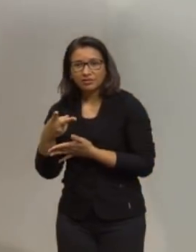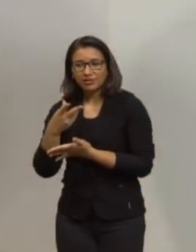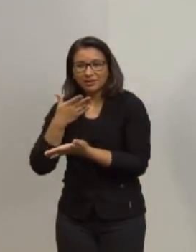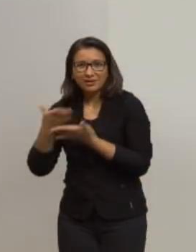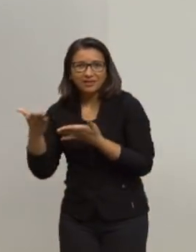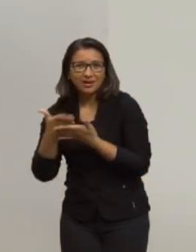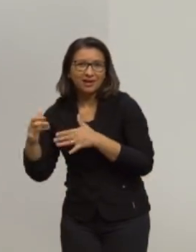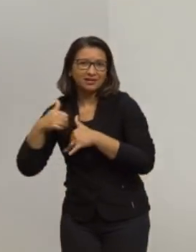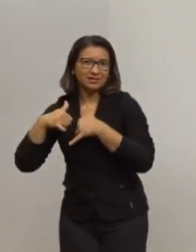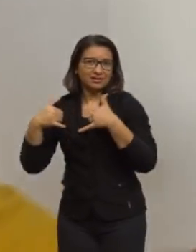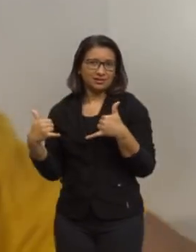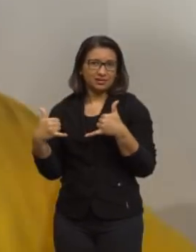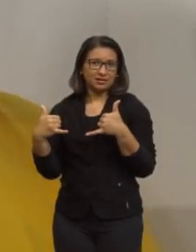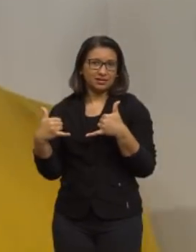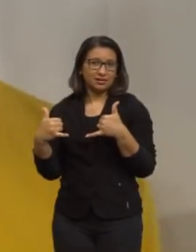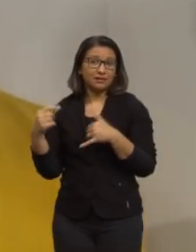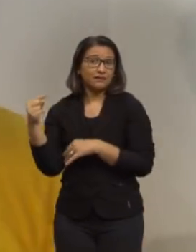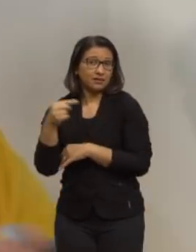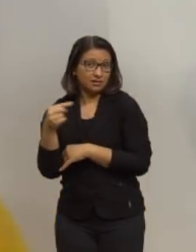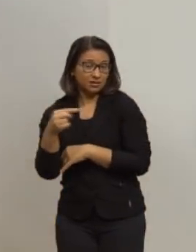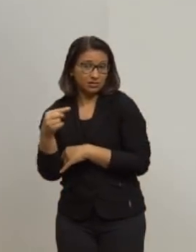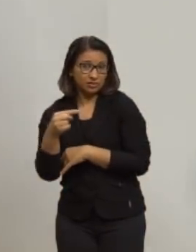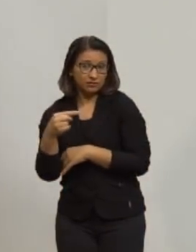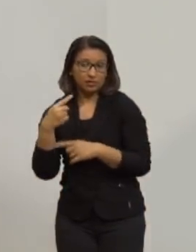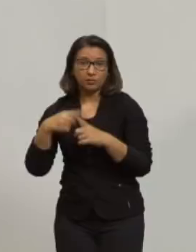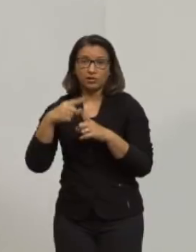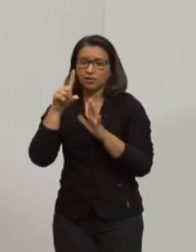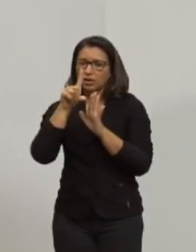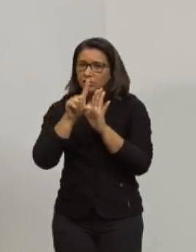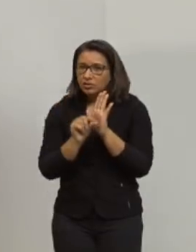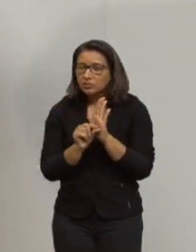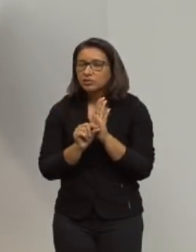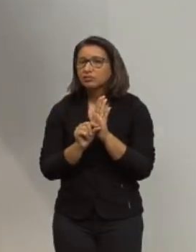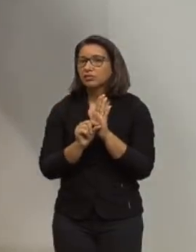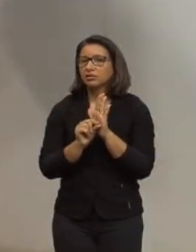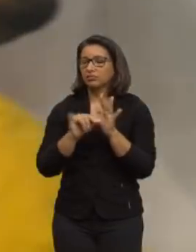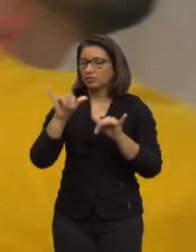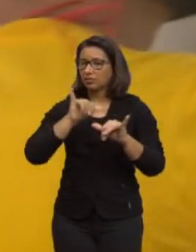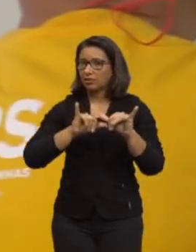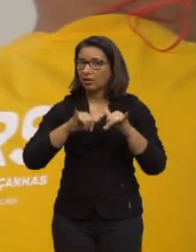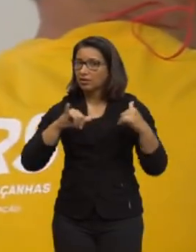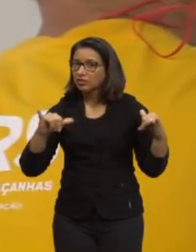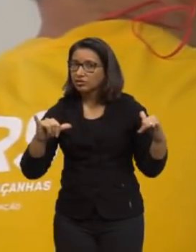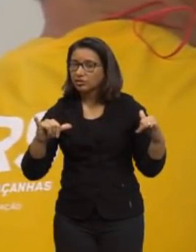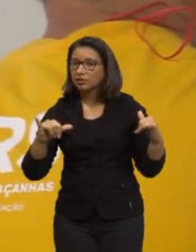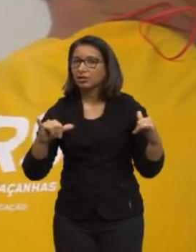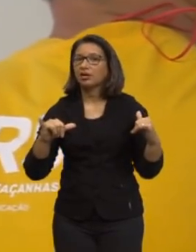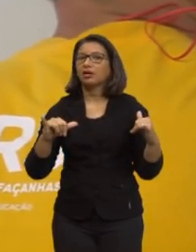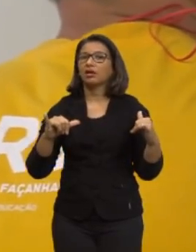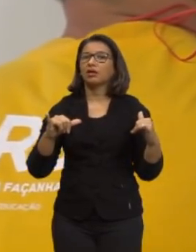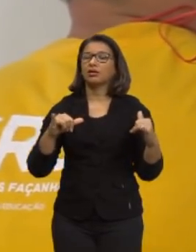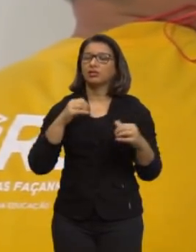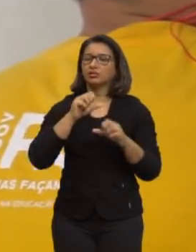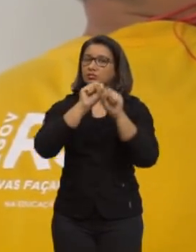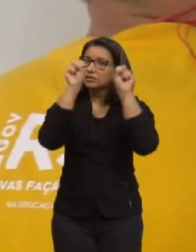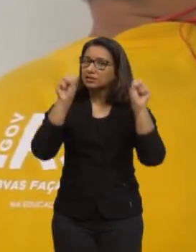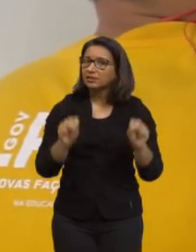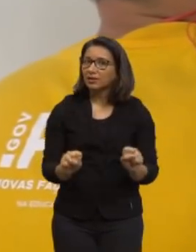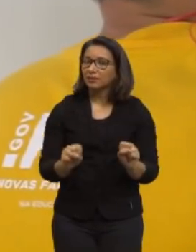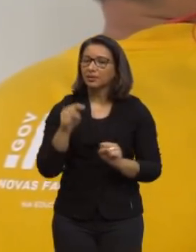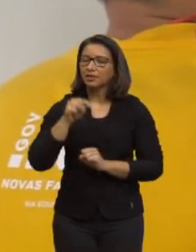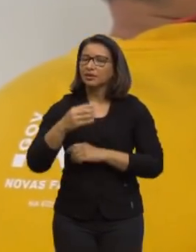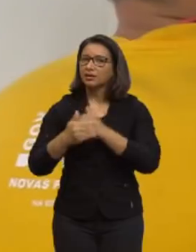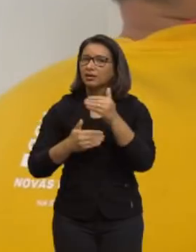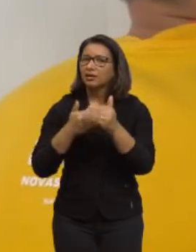amasse ele pega de ficar negativo sim porque está diminuindo a energia do meu sistema e esse processo vai